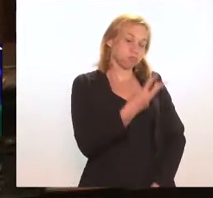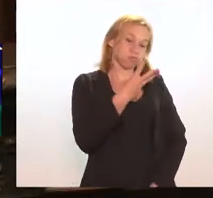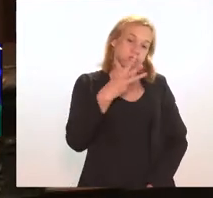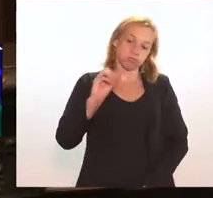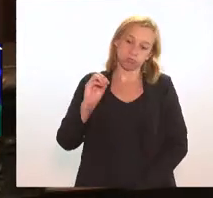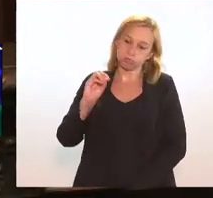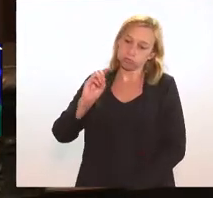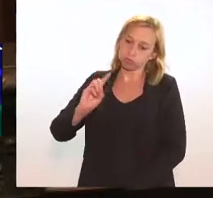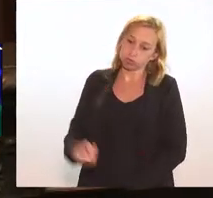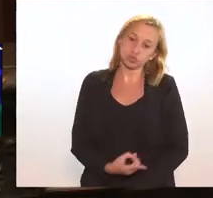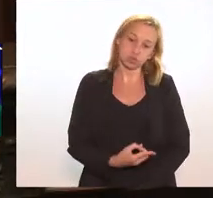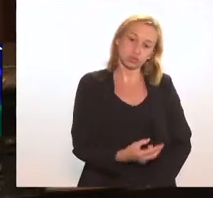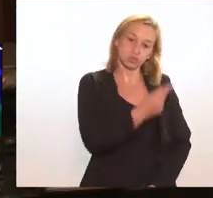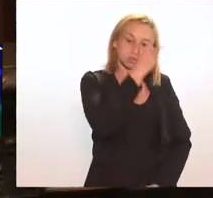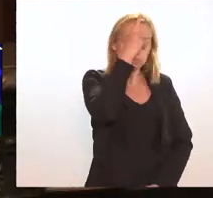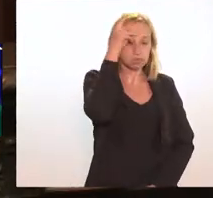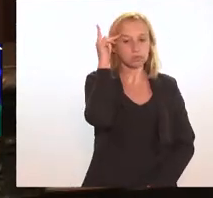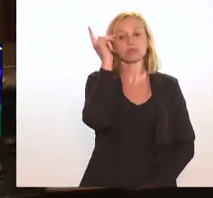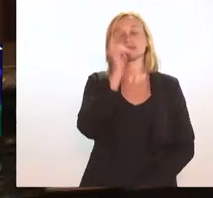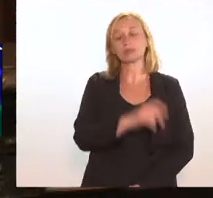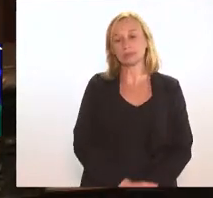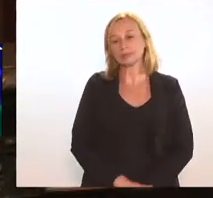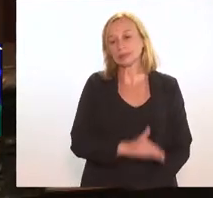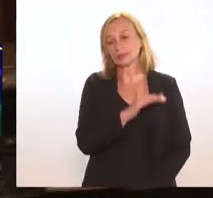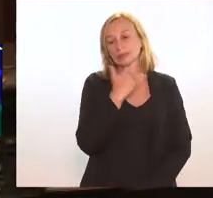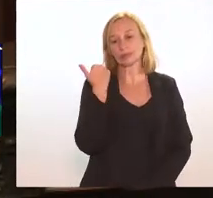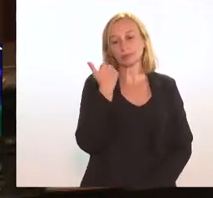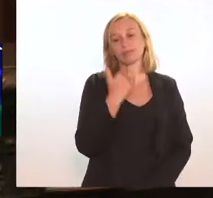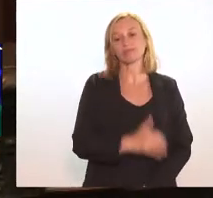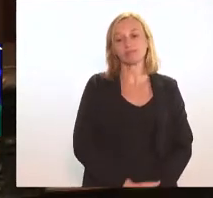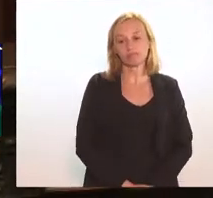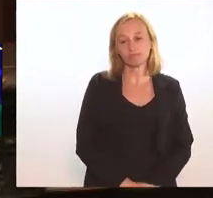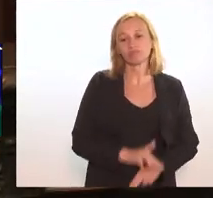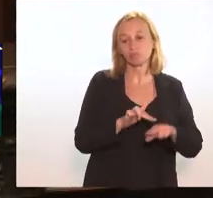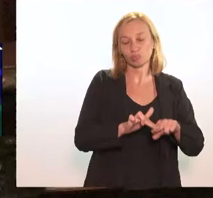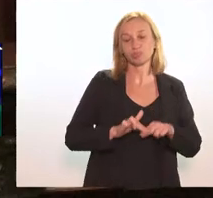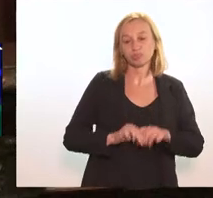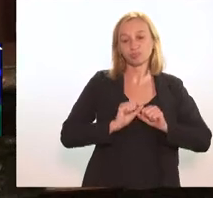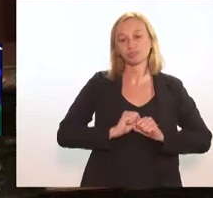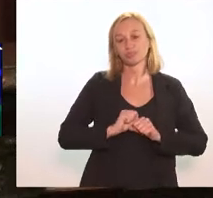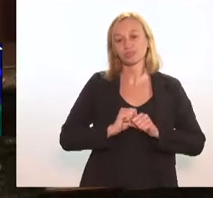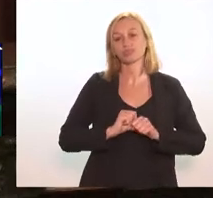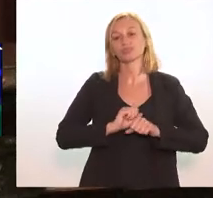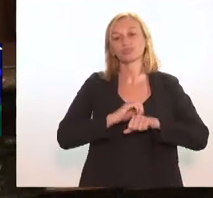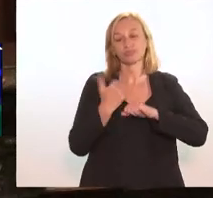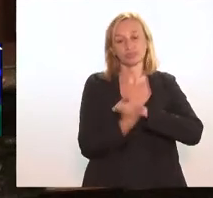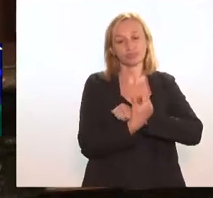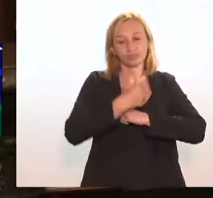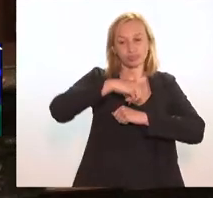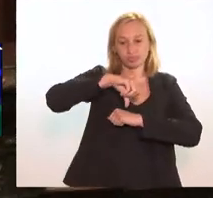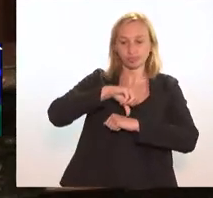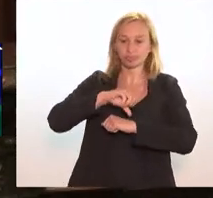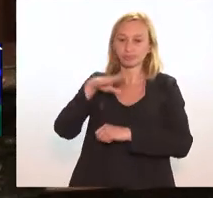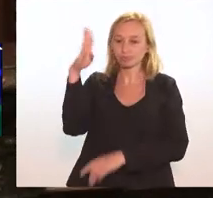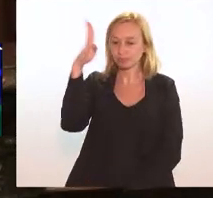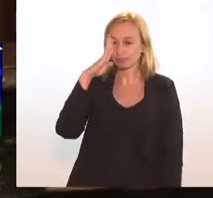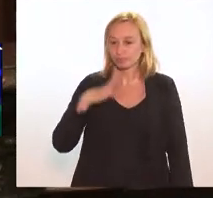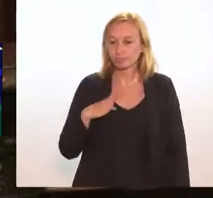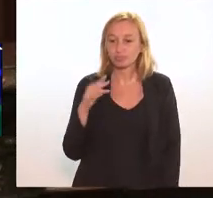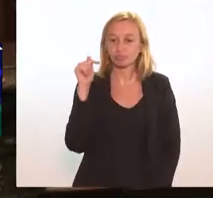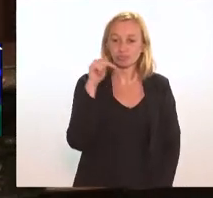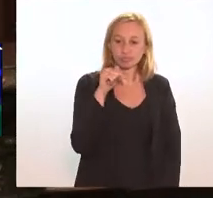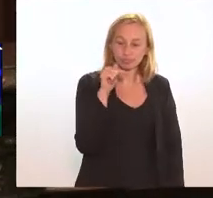mil pessoas mortas em decorrência da Covid-19 no Brasil. Aqui no